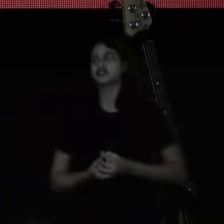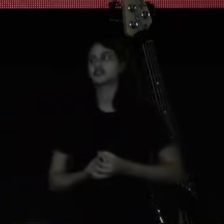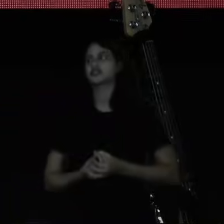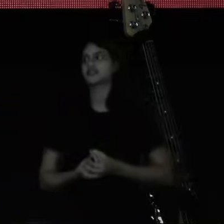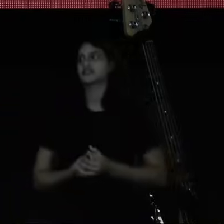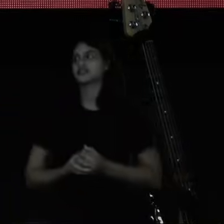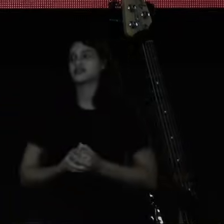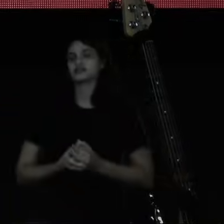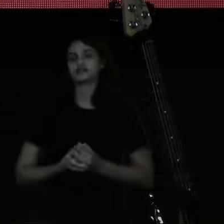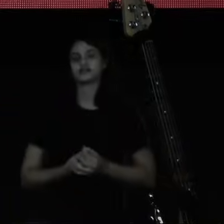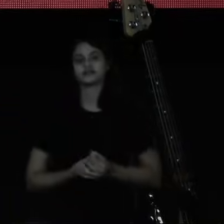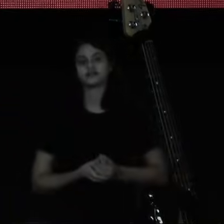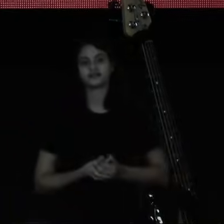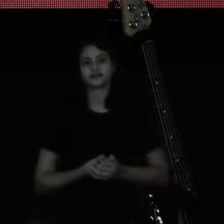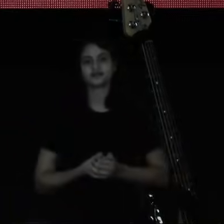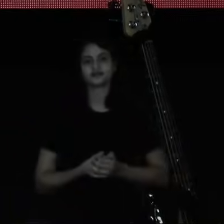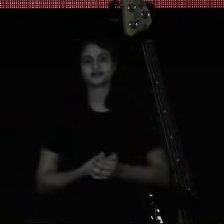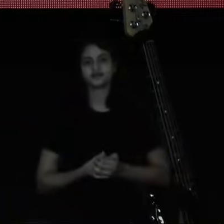Não deixa